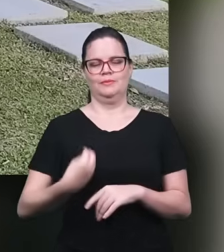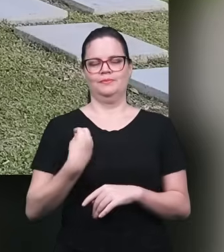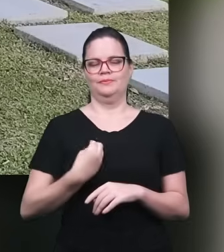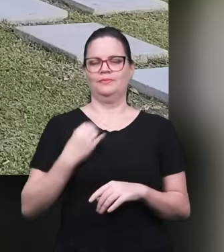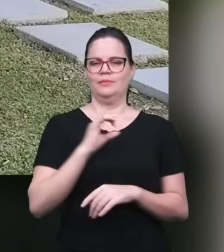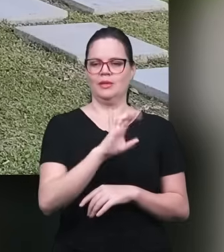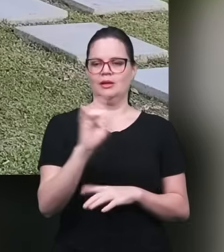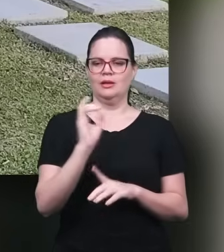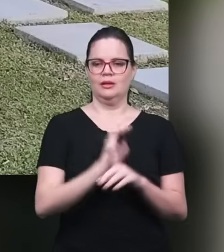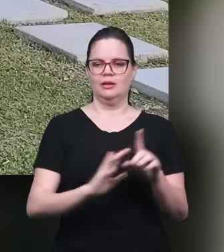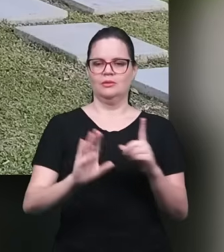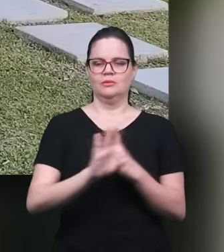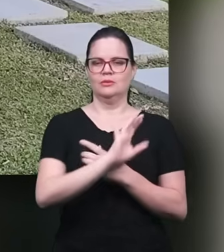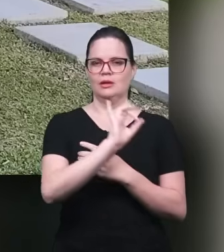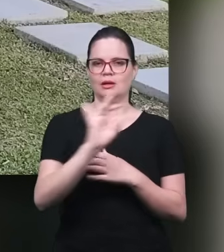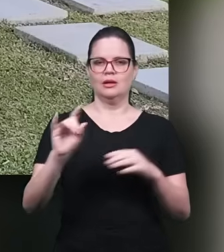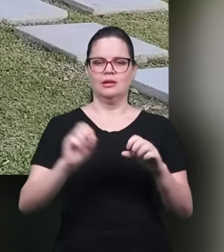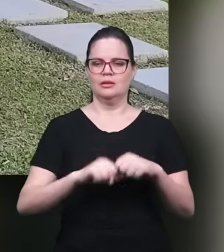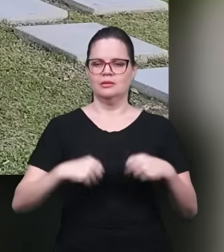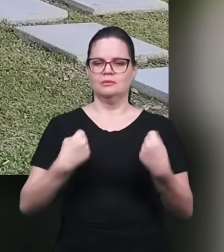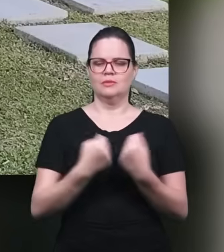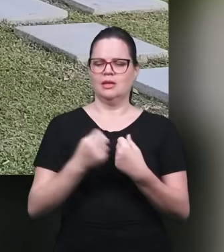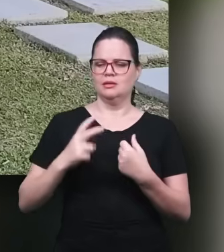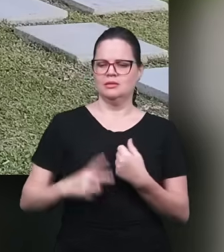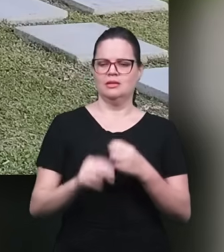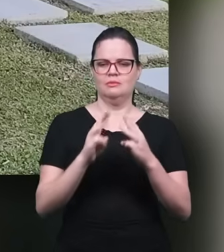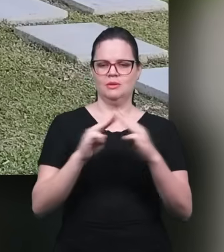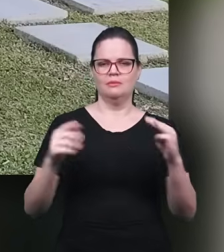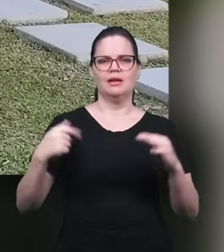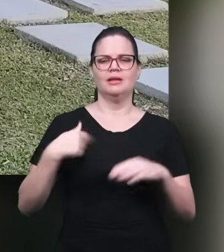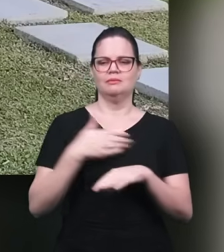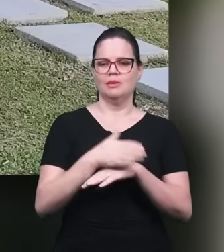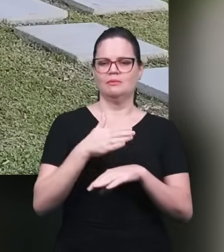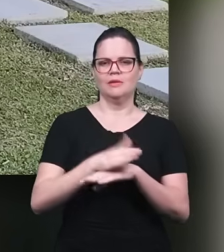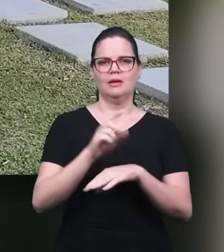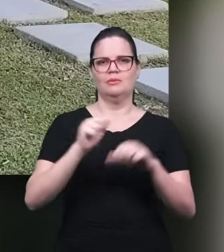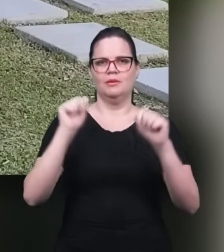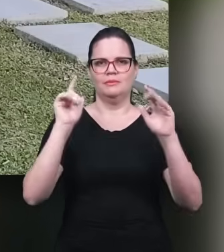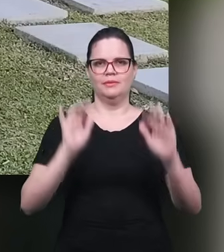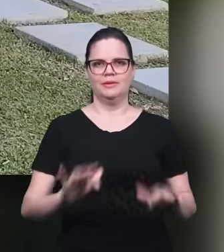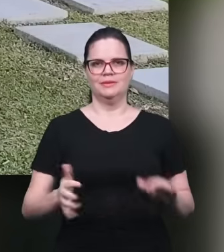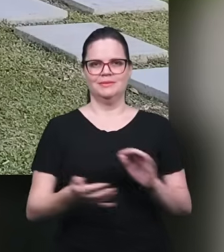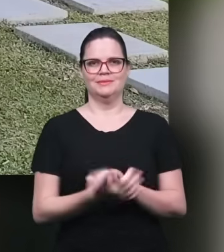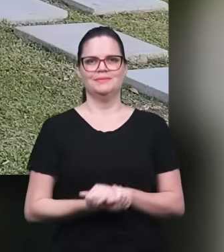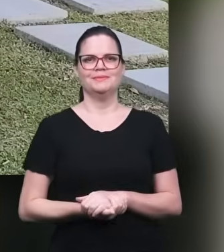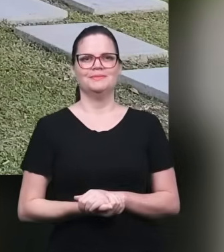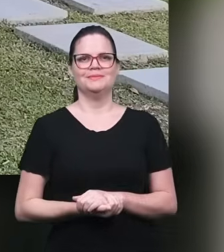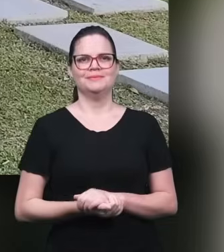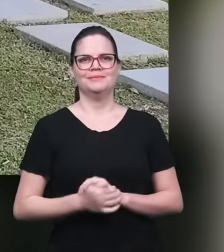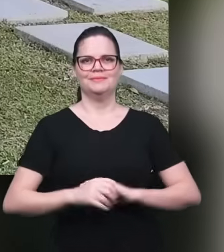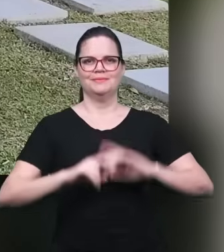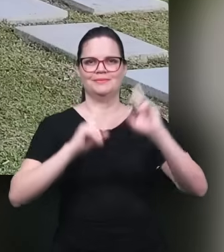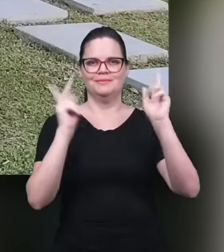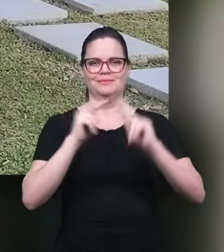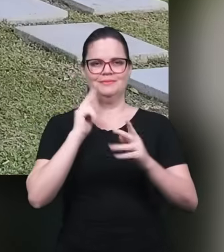culto, em cada seminário, em cada Manaim, e nós louvamos o Senhor por essa bênção. A paz do Senhor Jesus, irmãos,